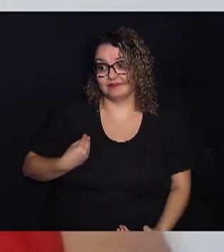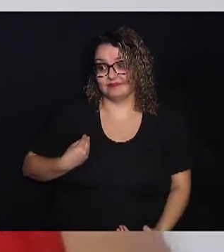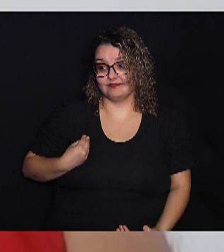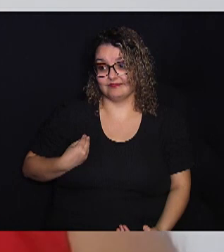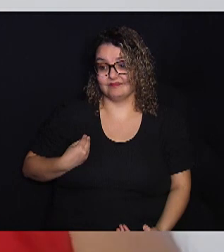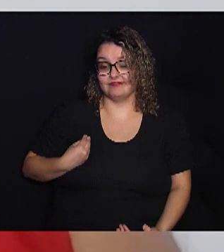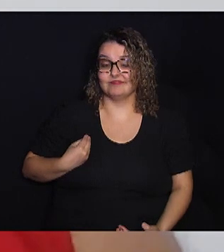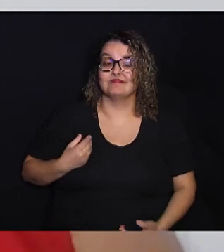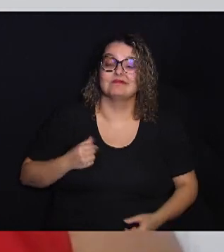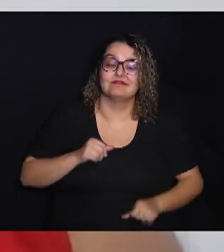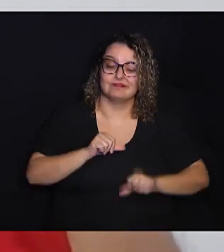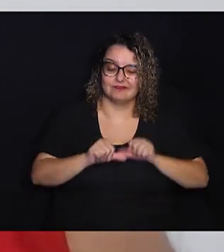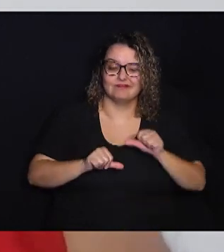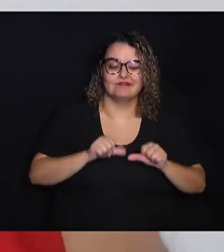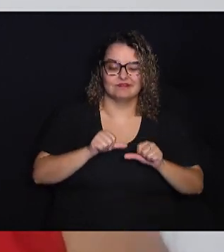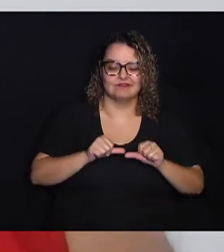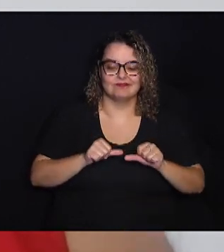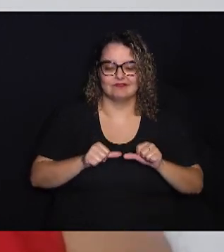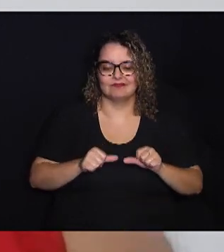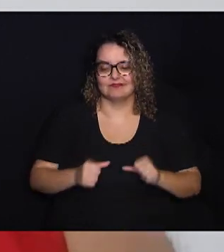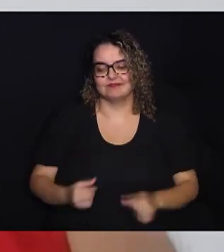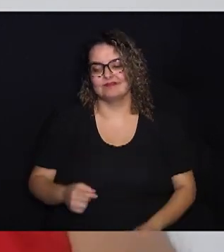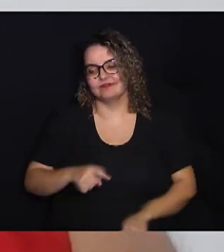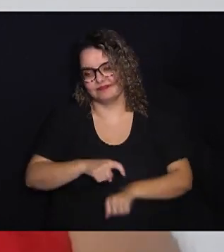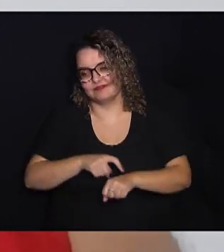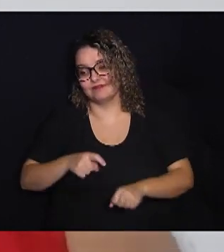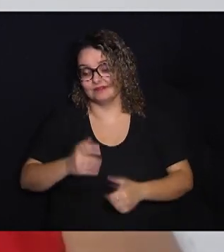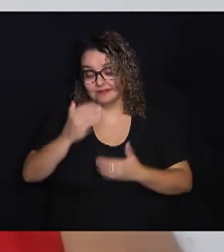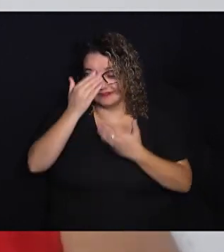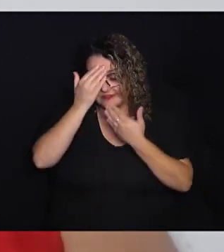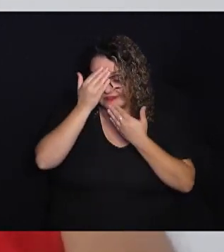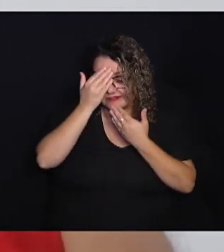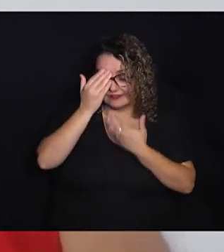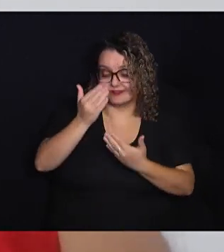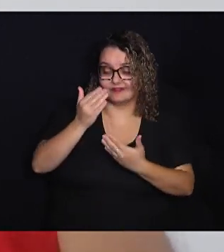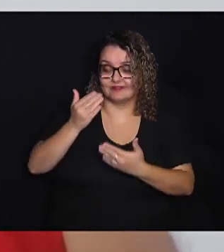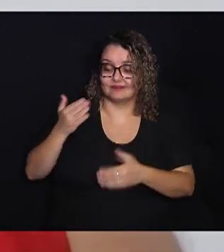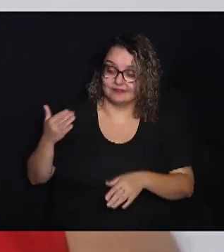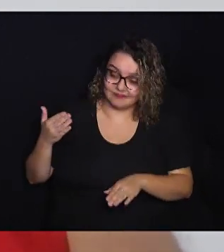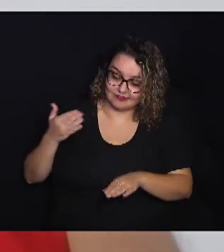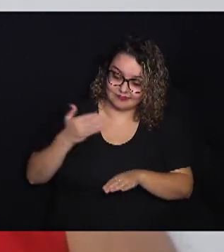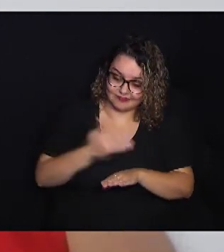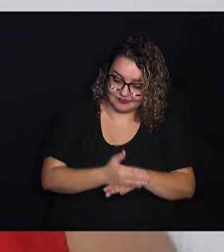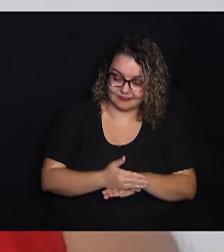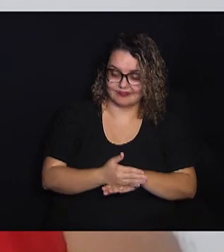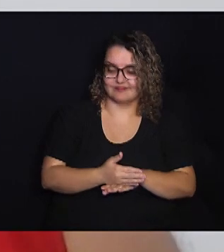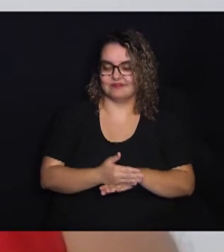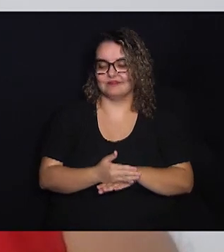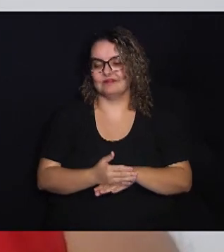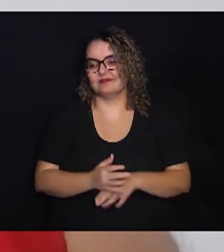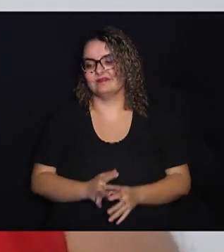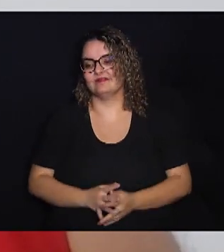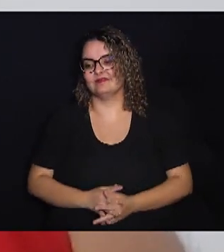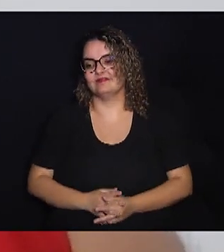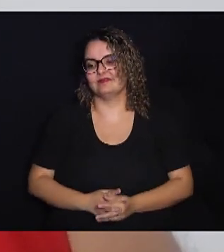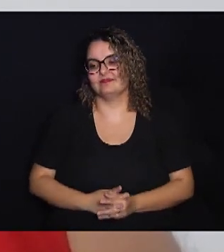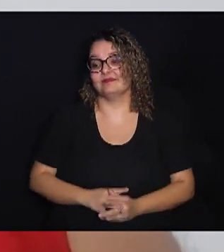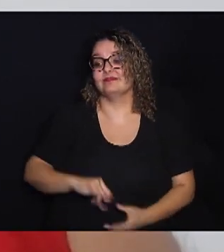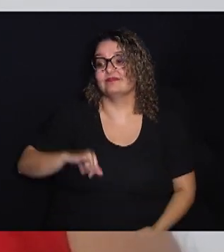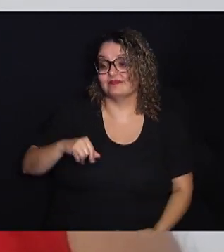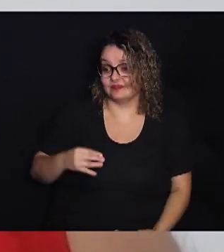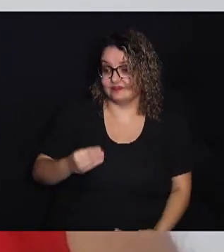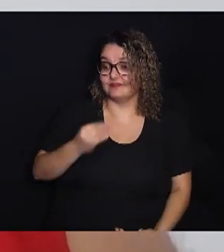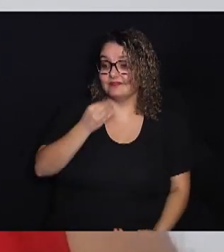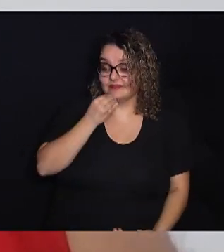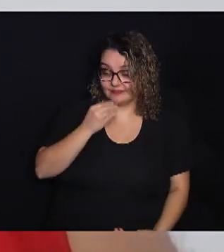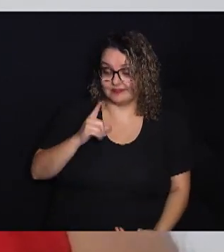precipício. Então, eu agradeço muito pela sua participação, pela oportunidade que você